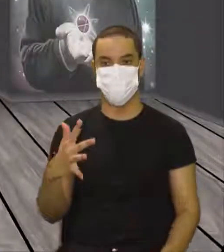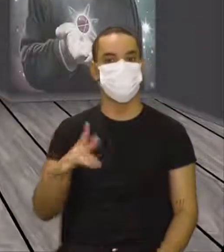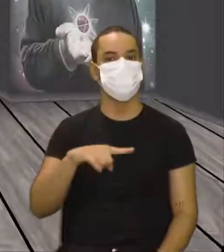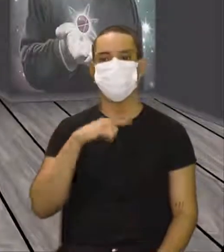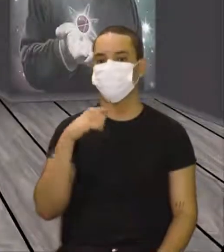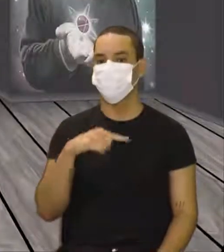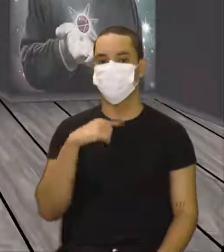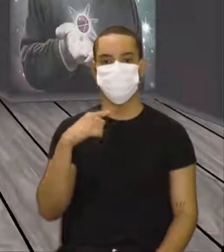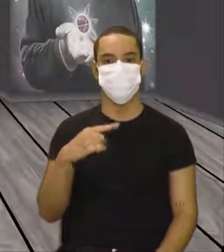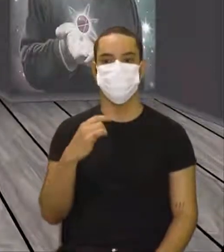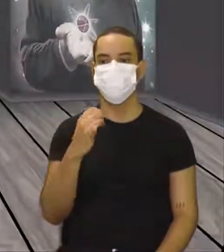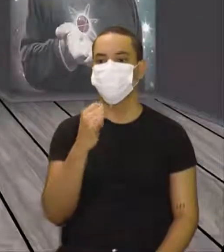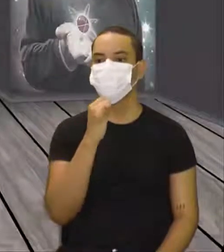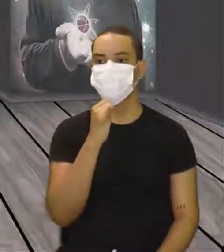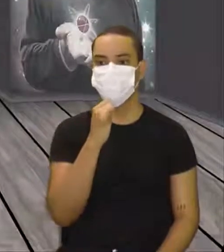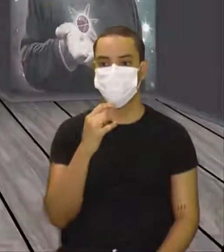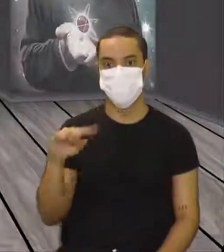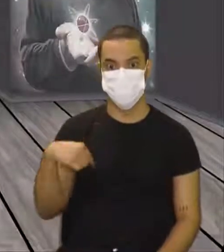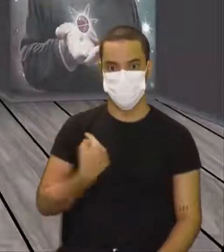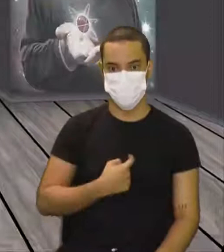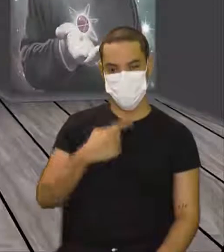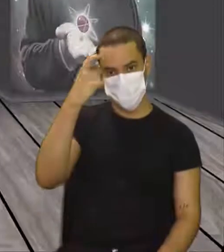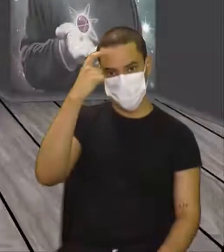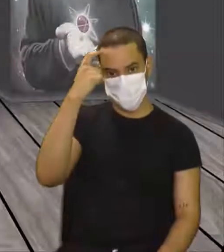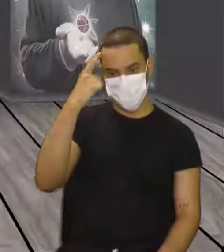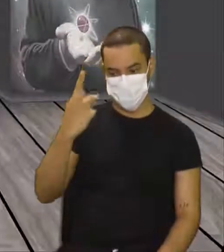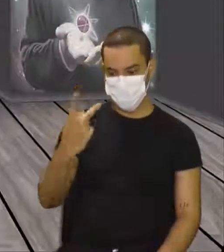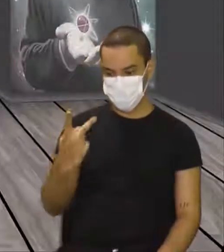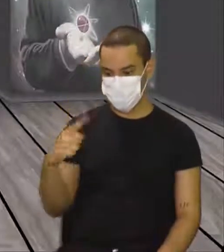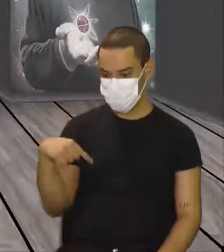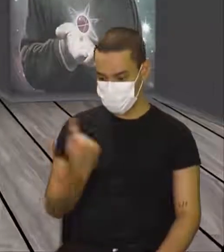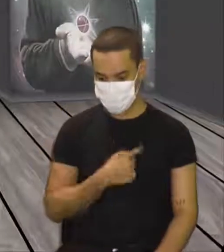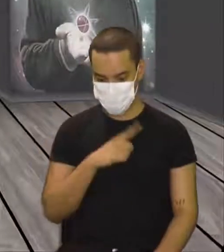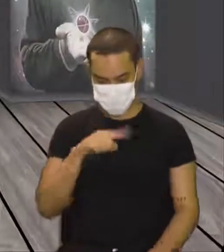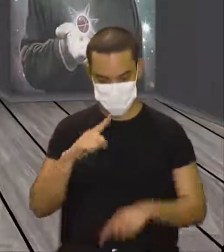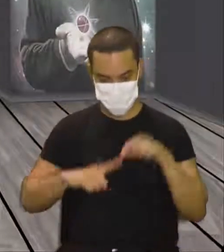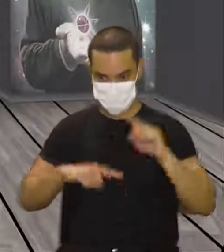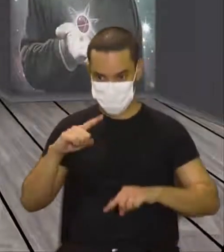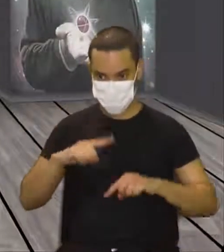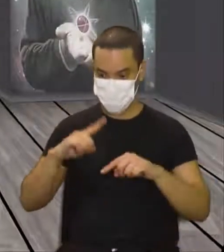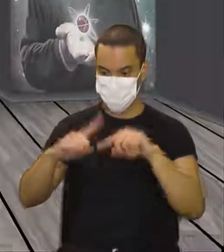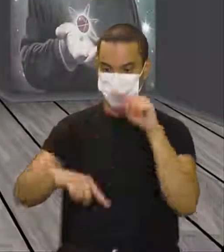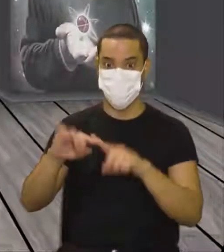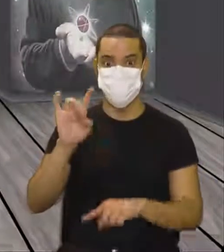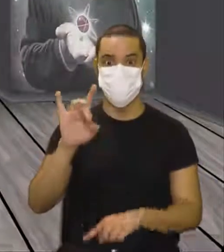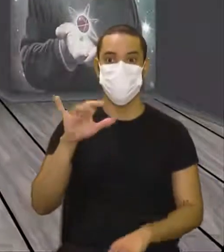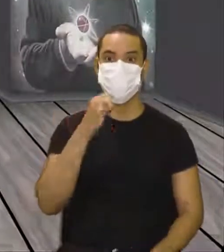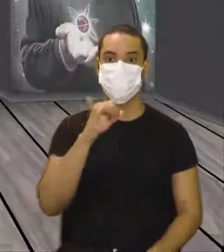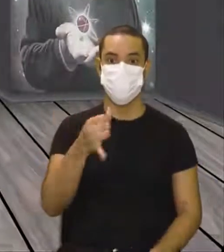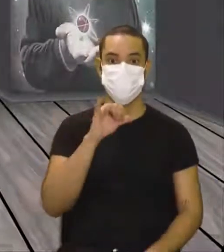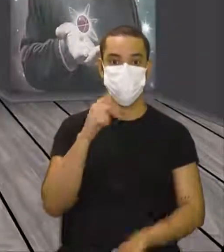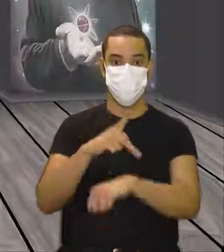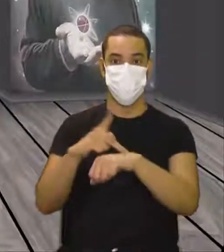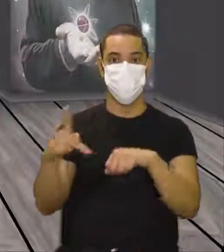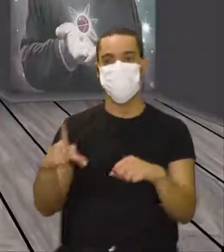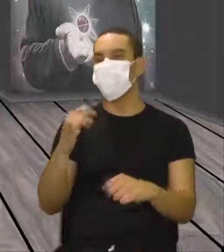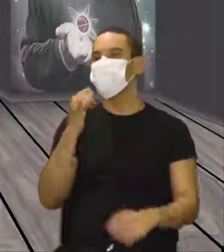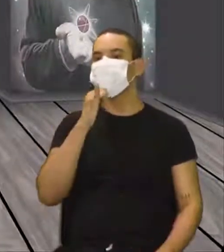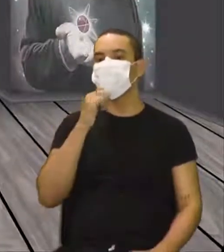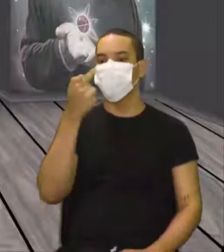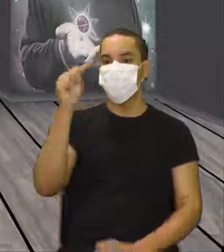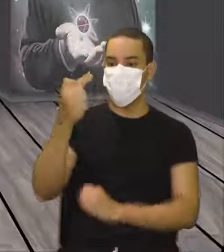para superar, é como se você pensasse, nós somos matéria, já falei que não dá para chegar à velocidade da luz, só energia pura. Até um átomo, se